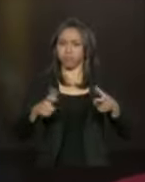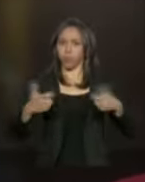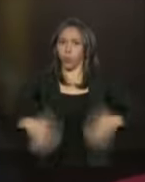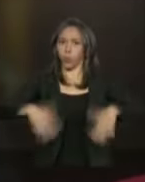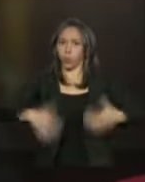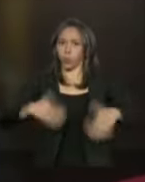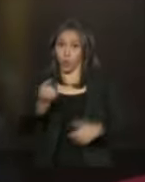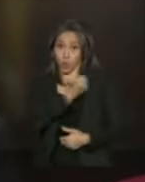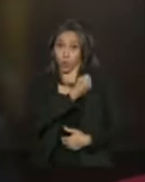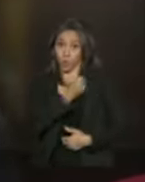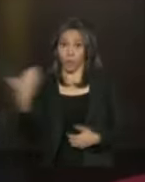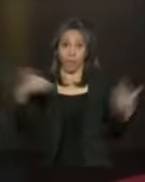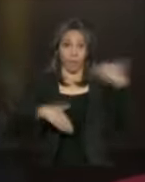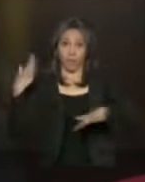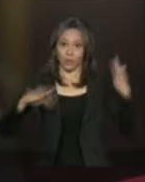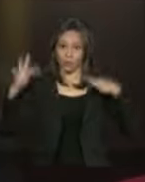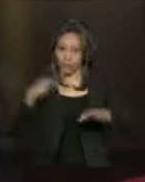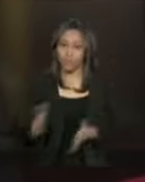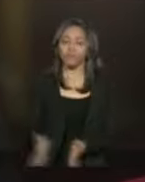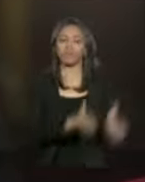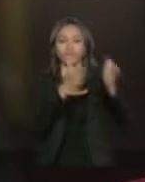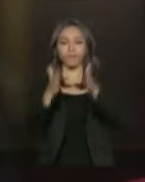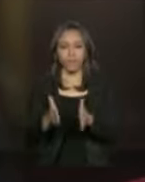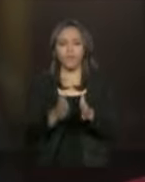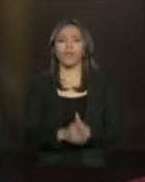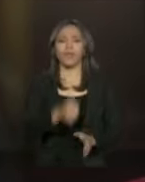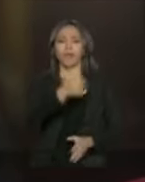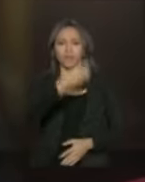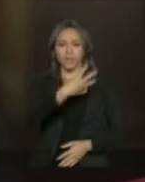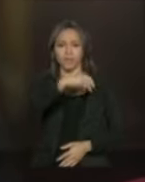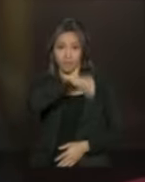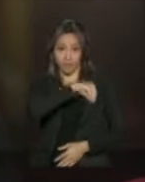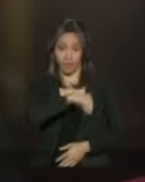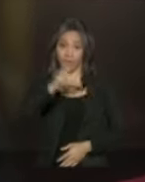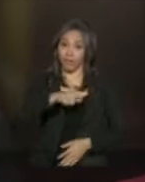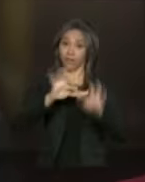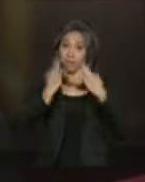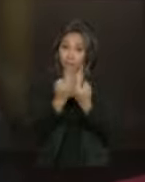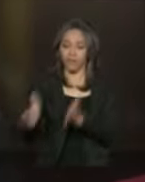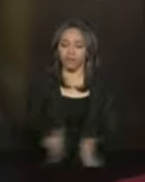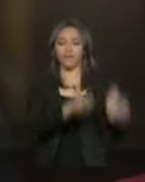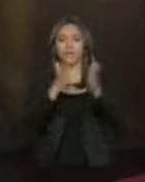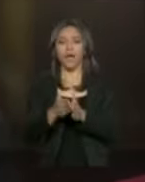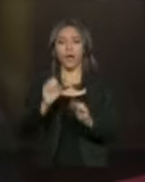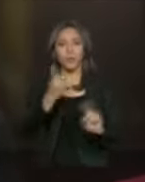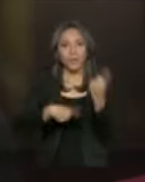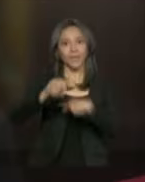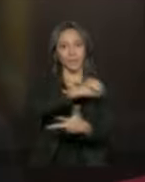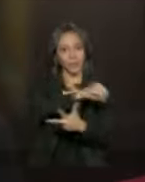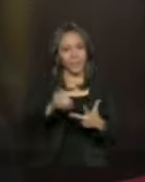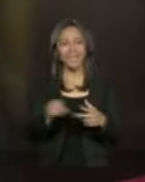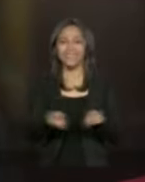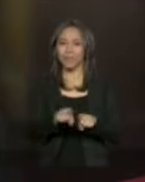no número de turistas o 13º salário do bolsa família o sucesso do enem e